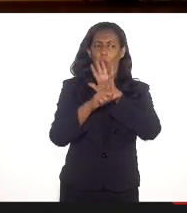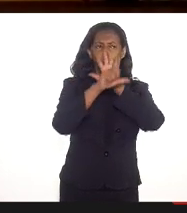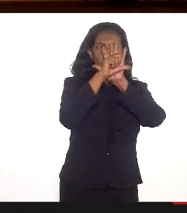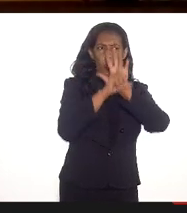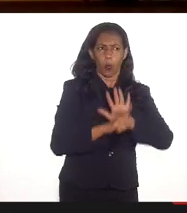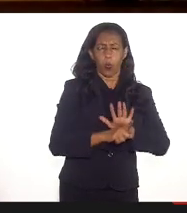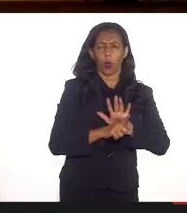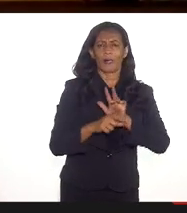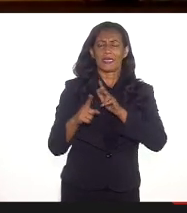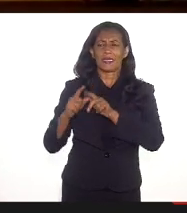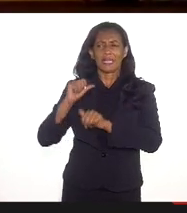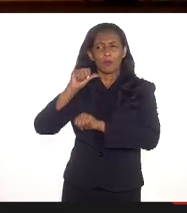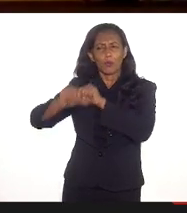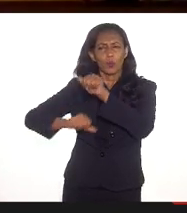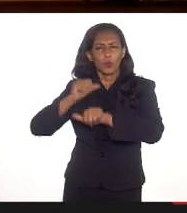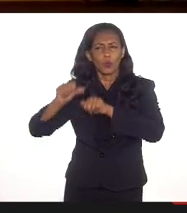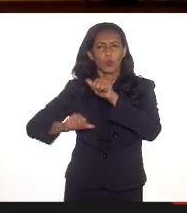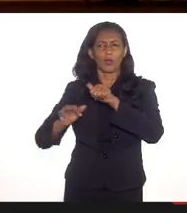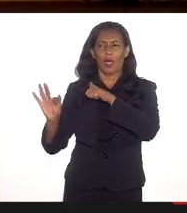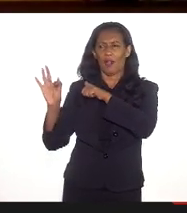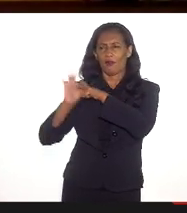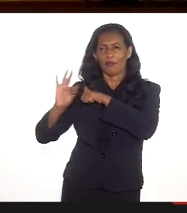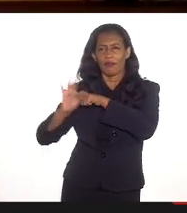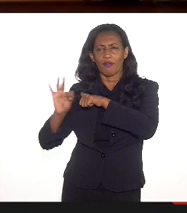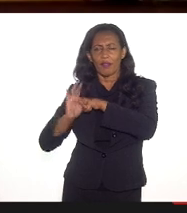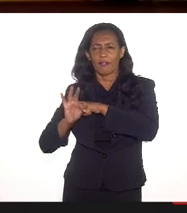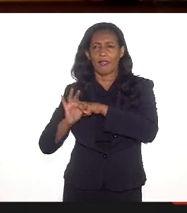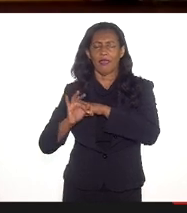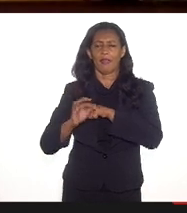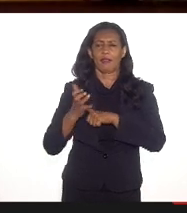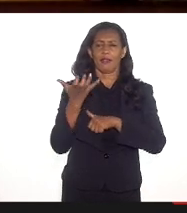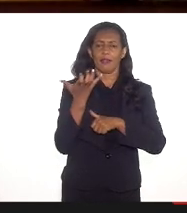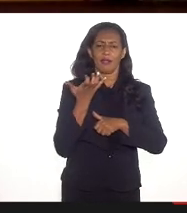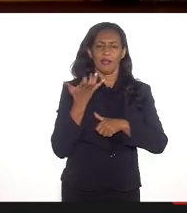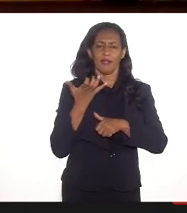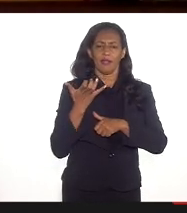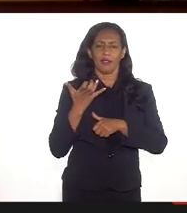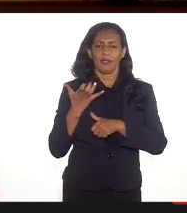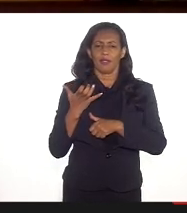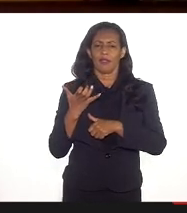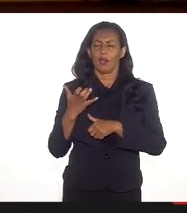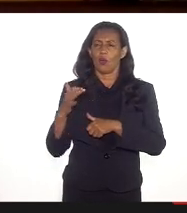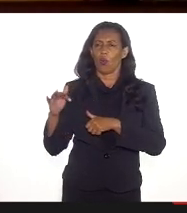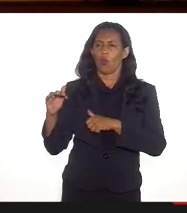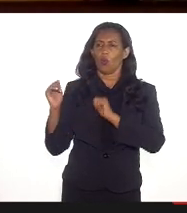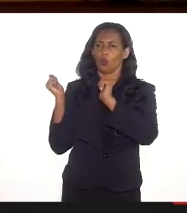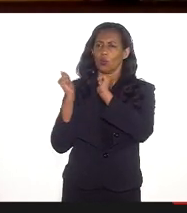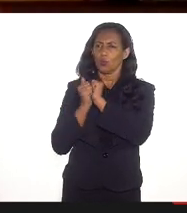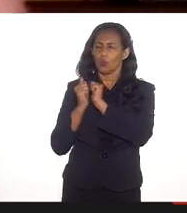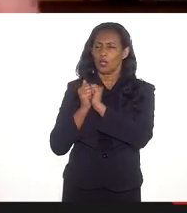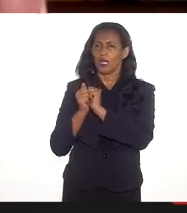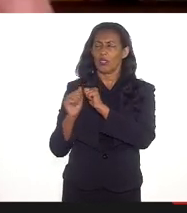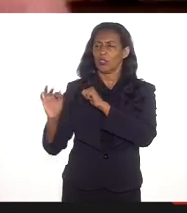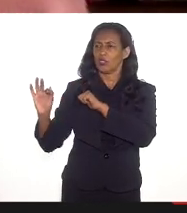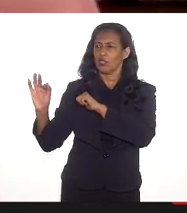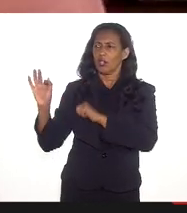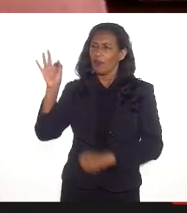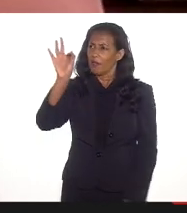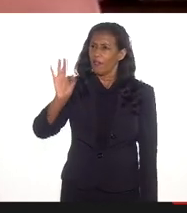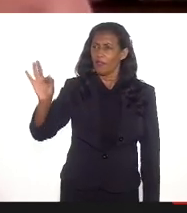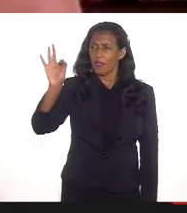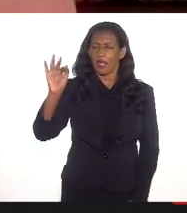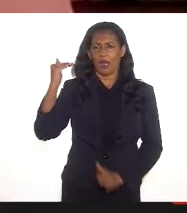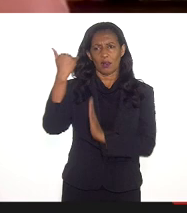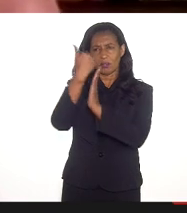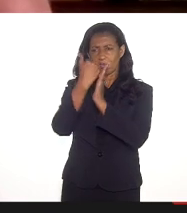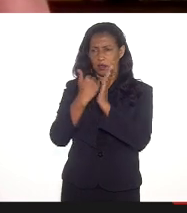modernizar a FITEC e transformá-la da maneira com que entidades irmãs, como os institutos federais e as universidades públicas, se